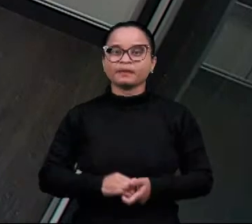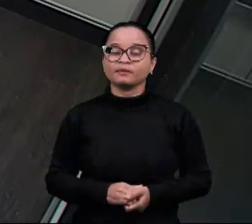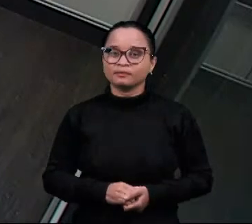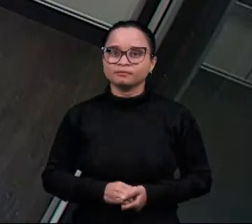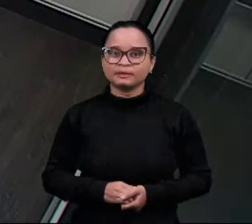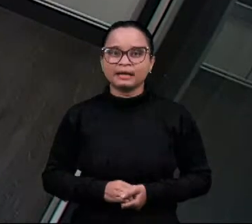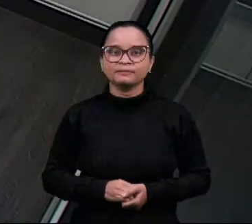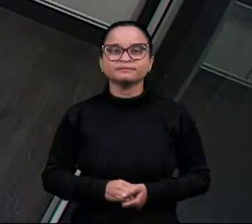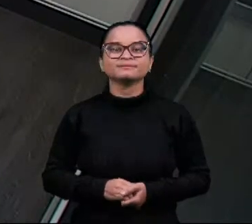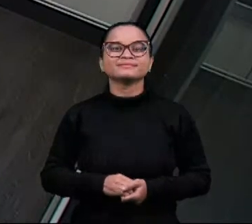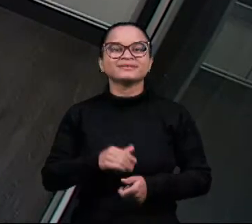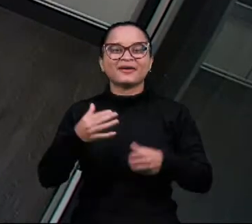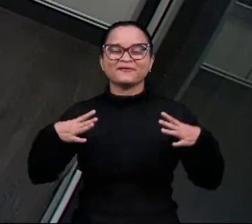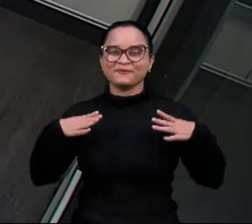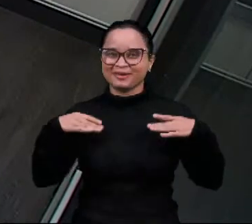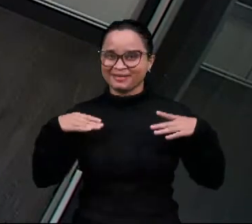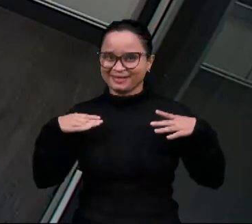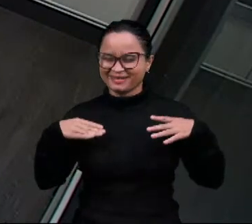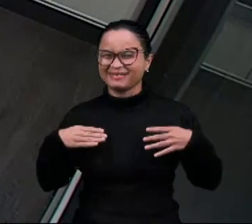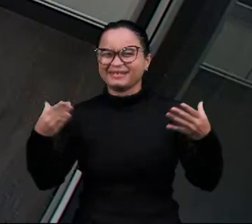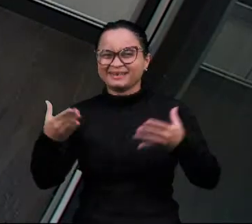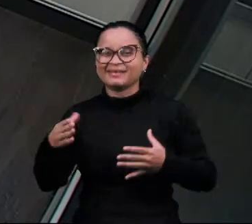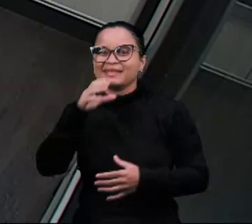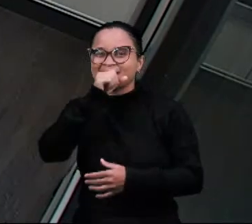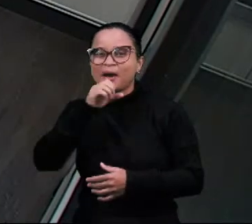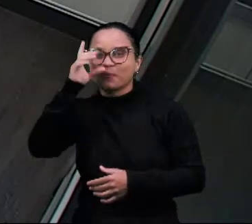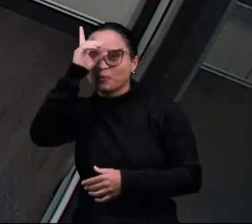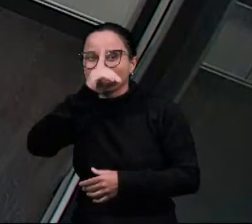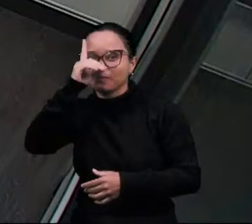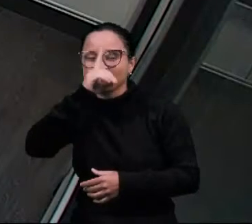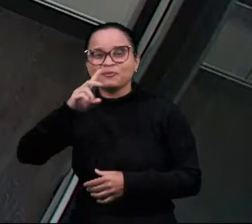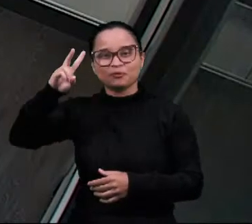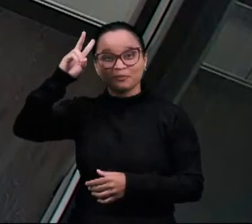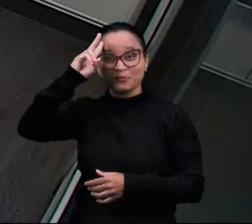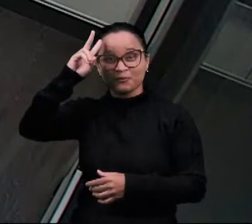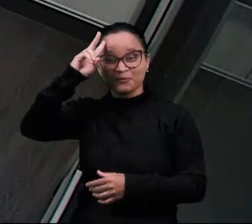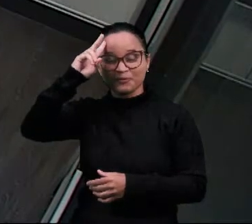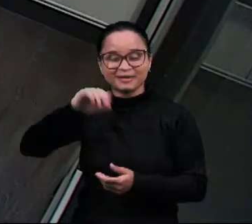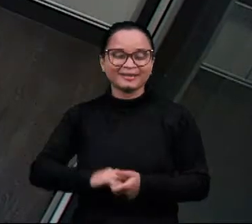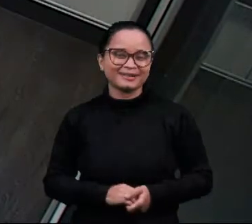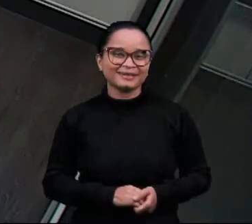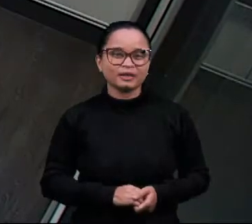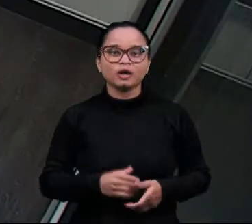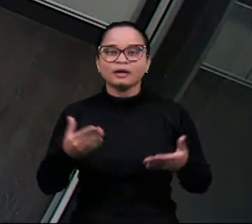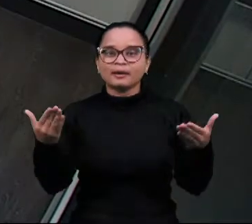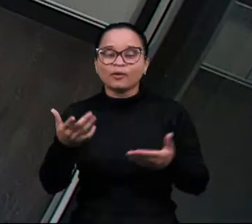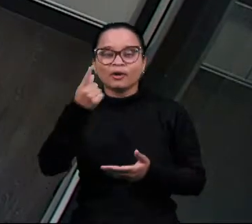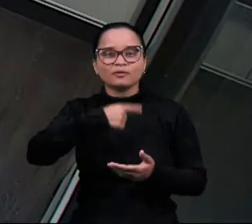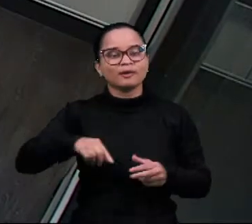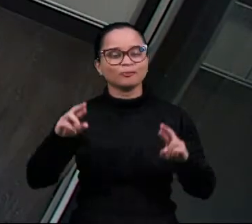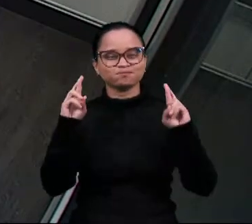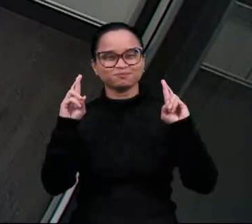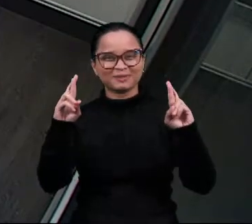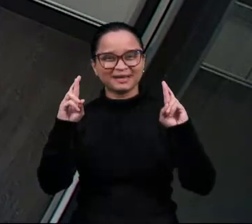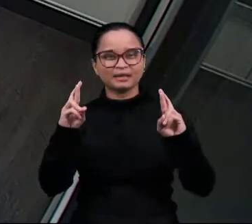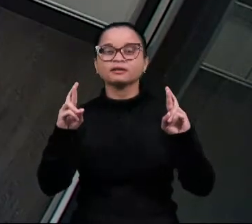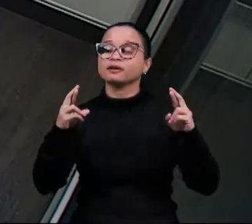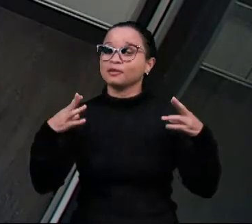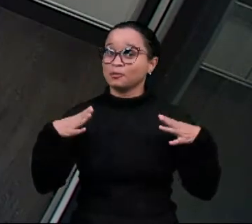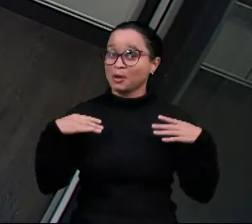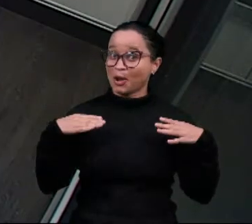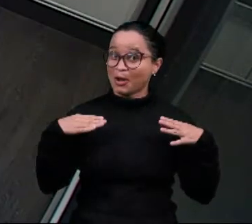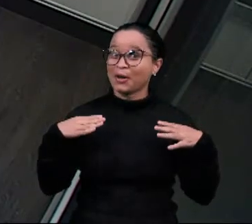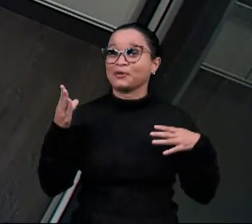semana, sábado, domingo, segunda-feira. E nós estamos na expectativa do feriado que já está